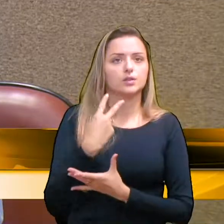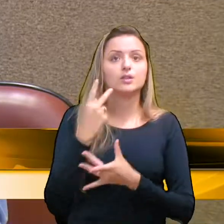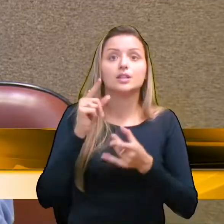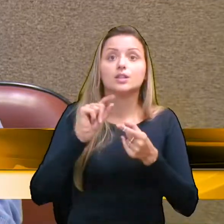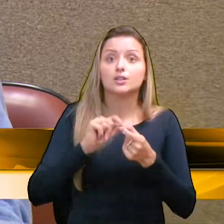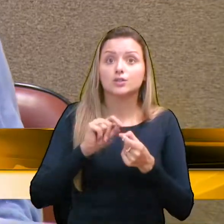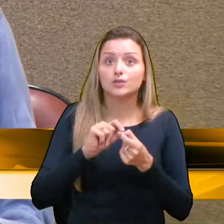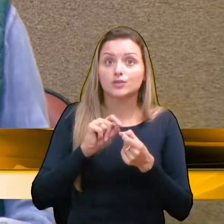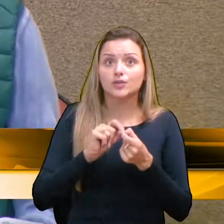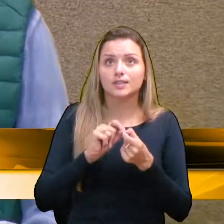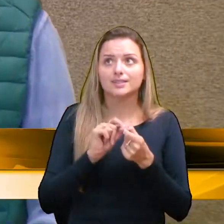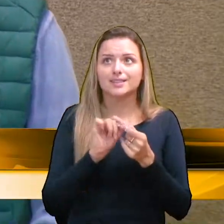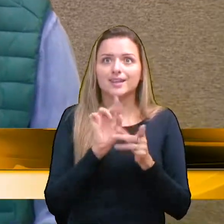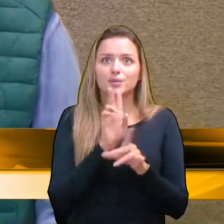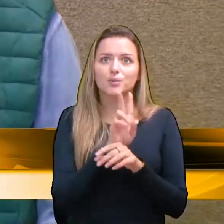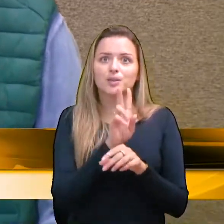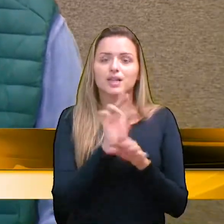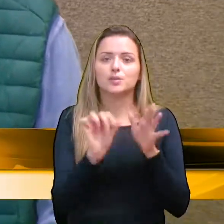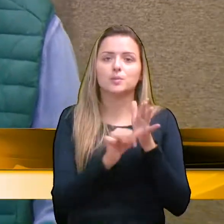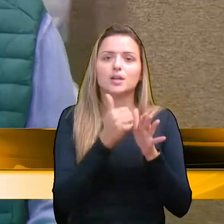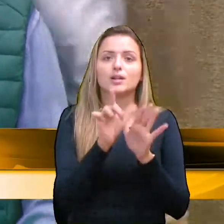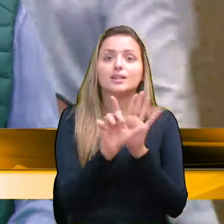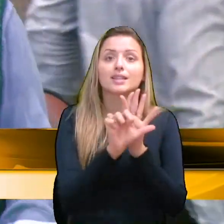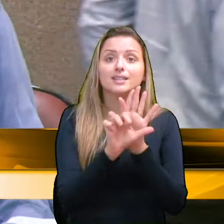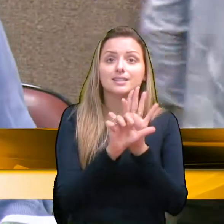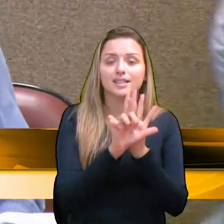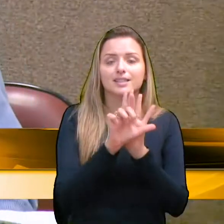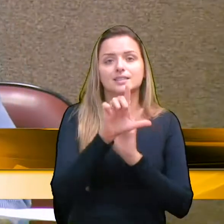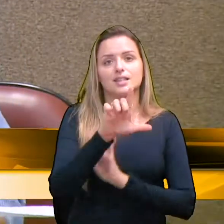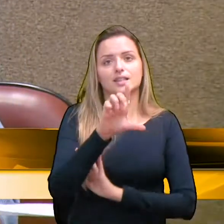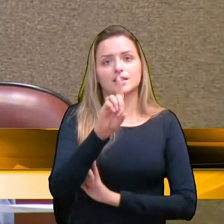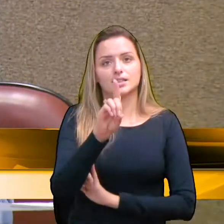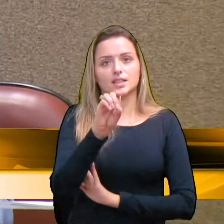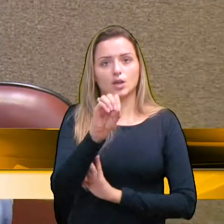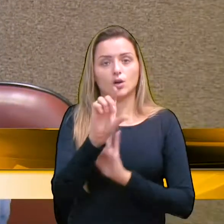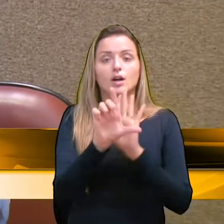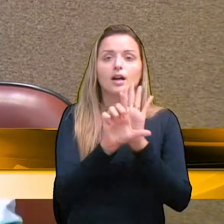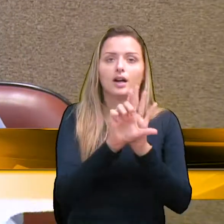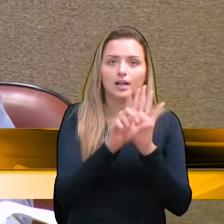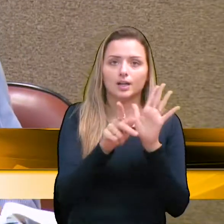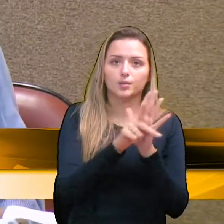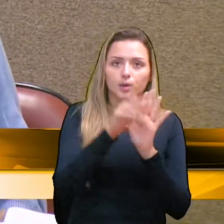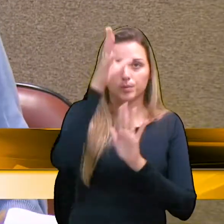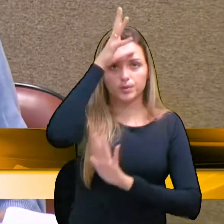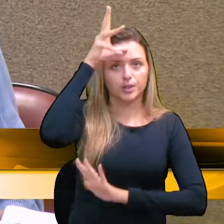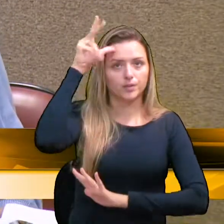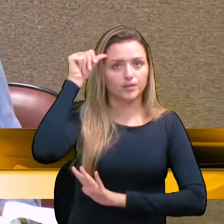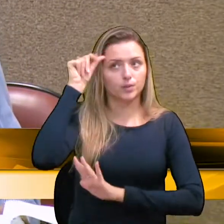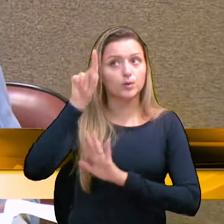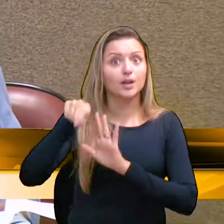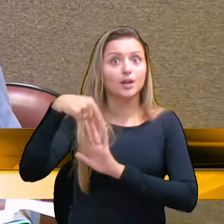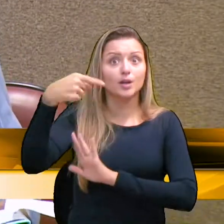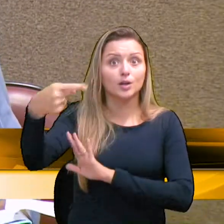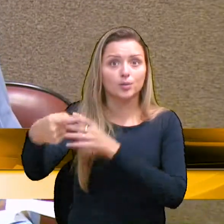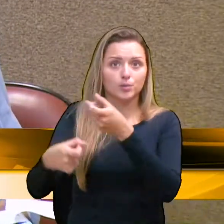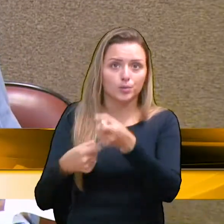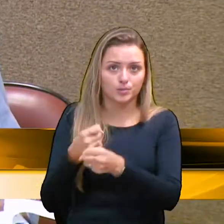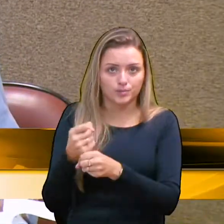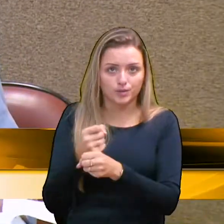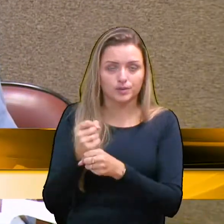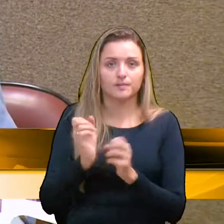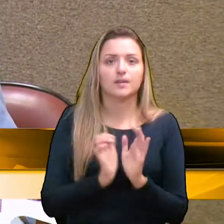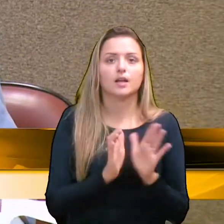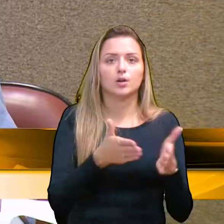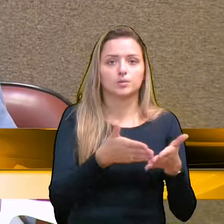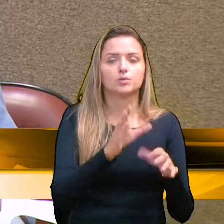fazer prevenção nas leis orçamentárias, ou seja, LDO e LOA, para o ano calendário seguinte. A Comissão de